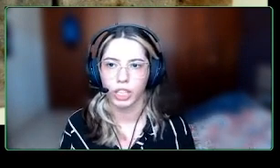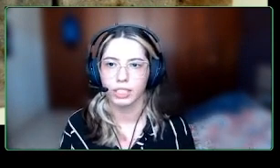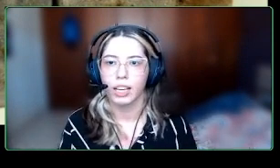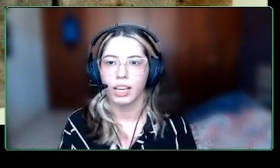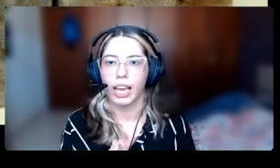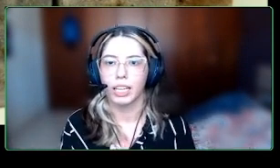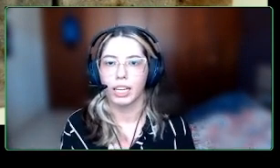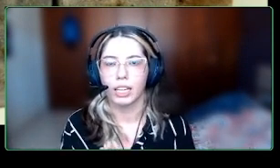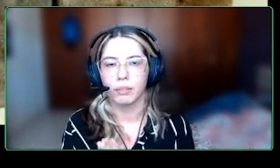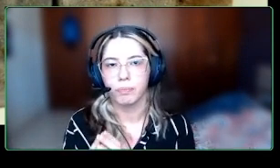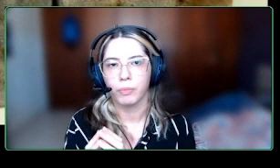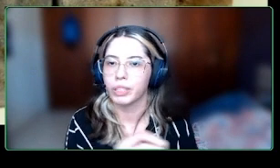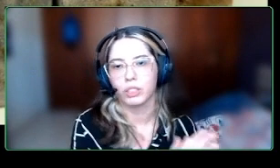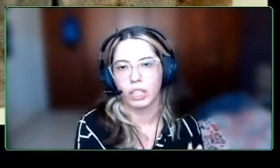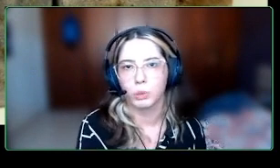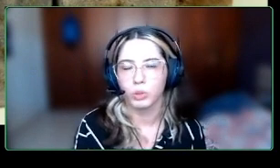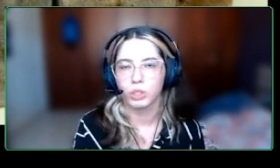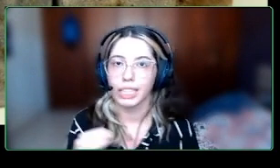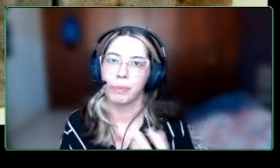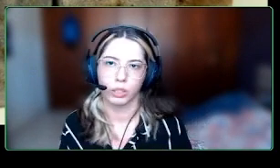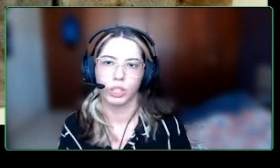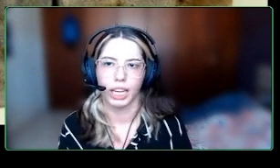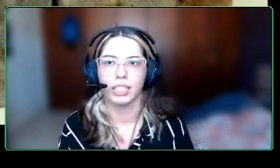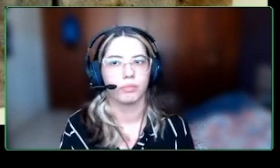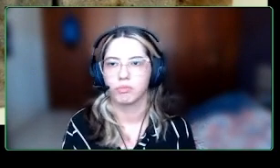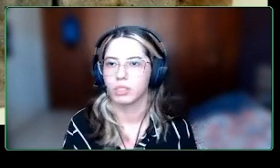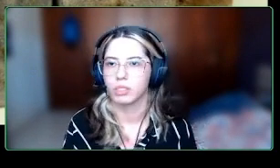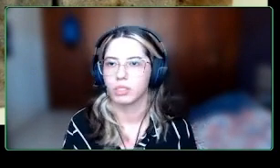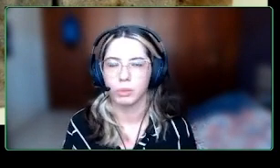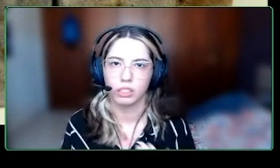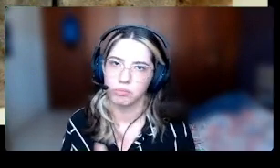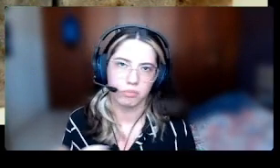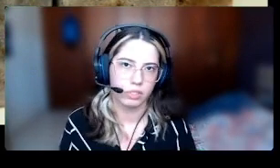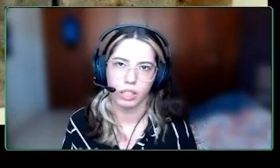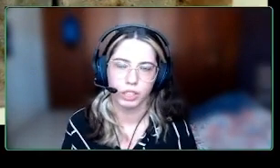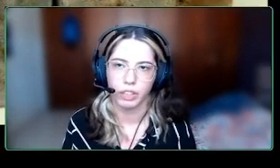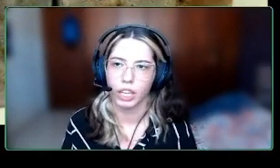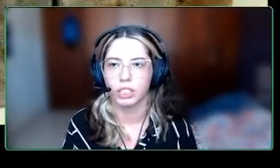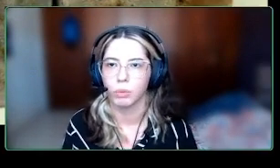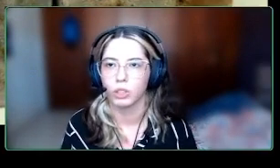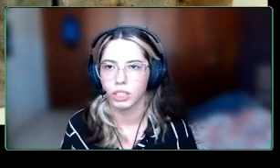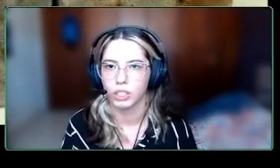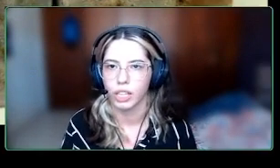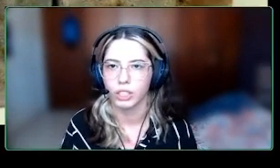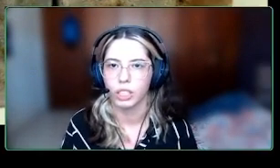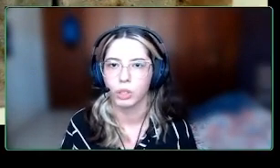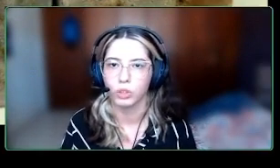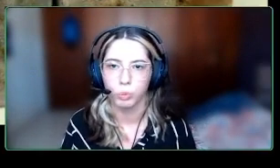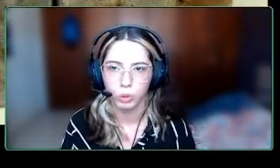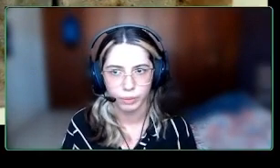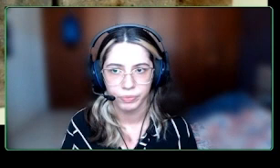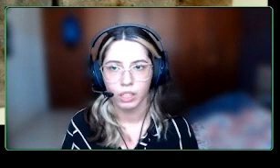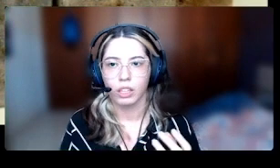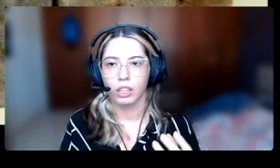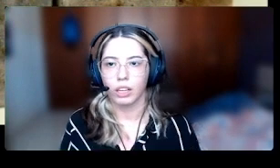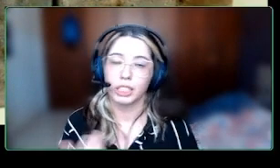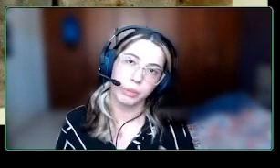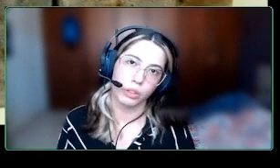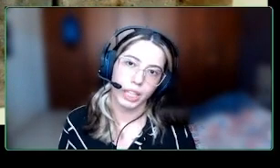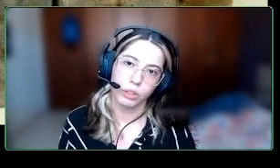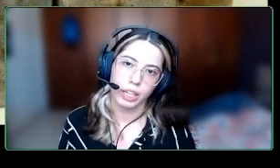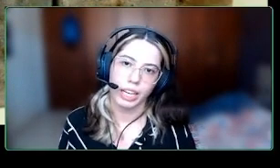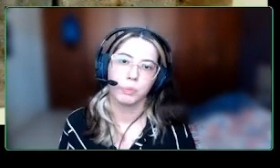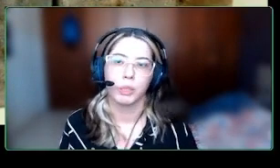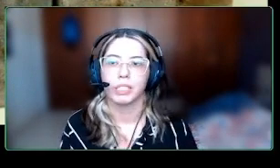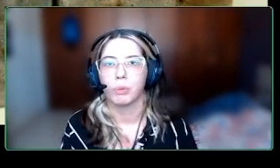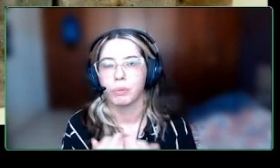de rigidez, ela obteve resultados bons e dá para ser utilizada sem problemas, indiferente desse modo de elasticidade e modo de ruptura. A distribuição